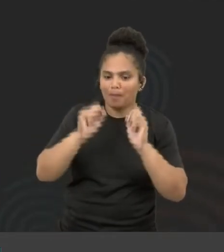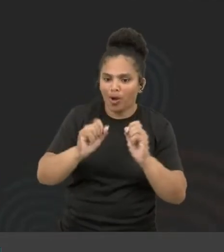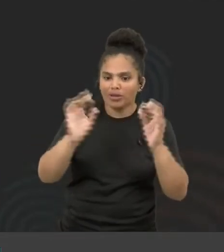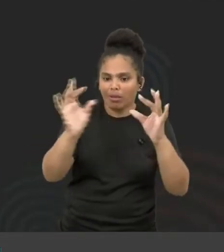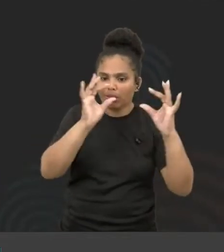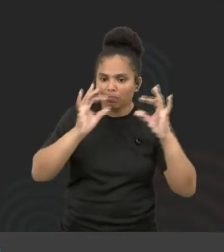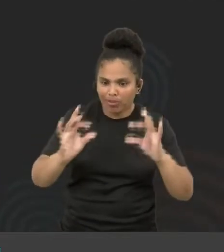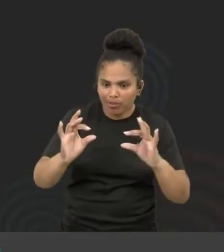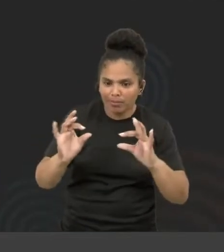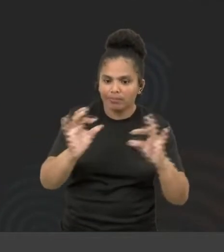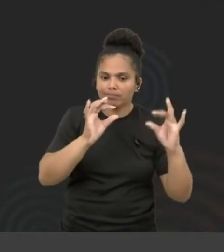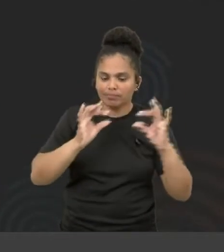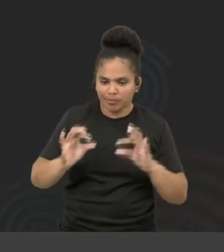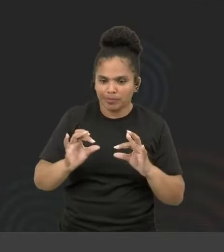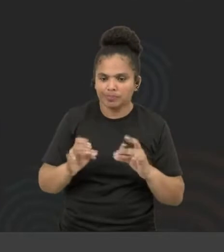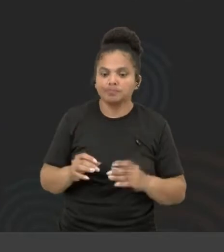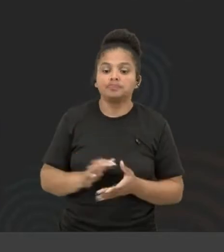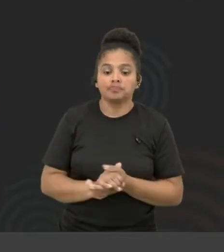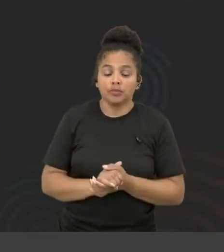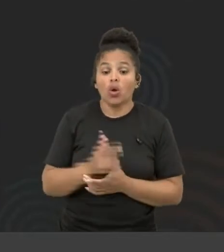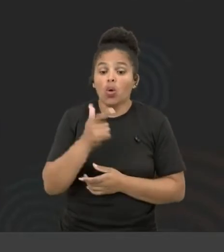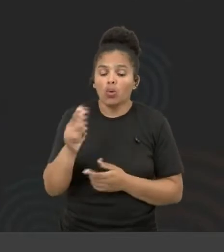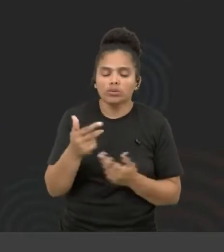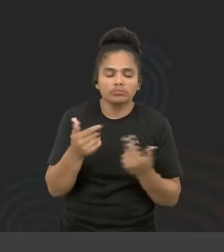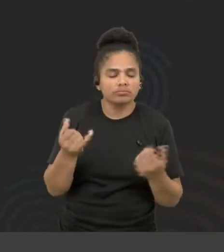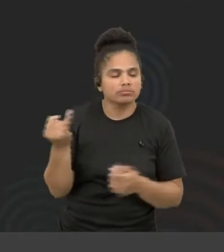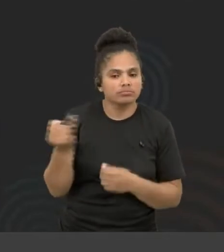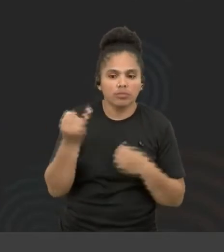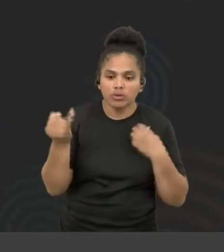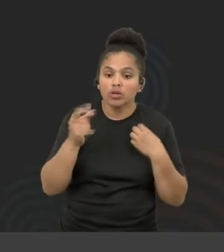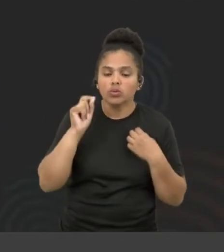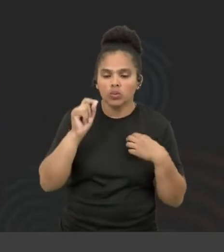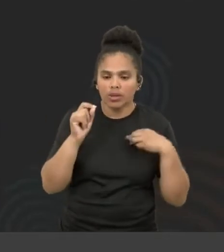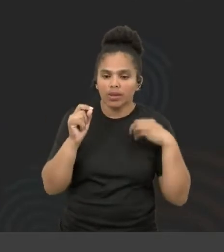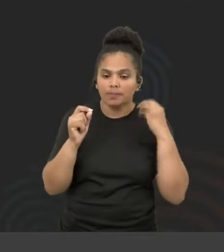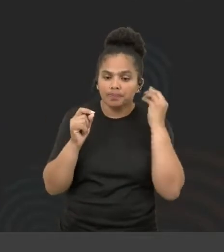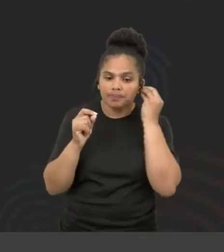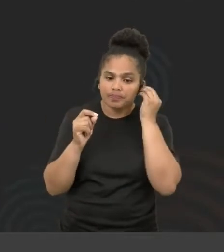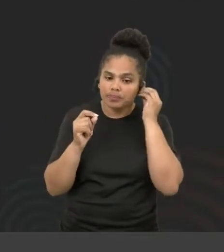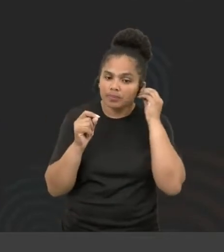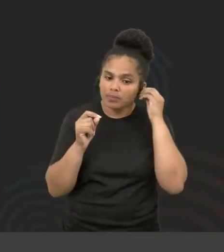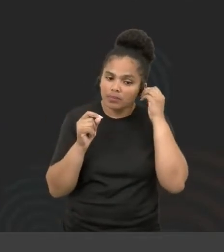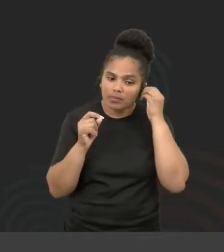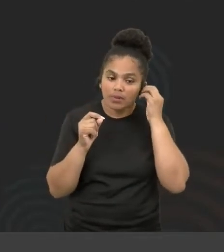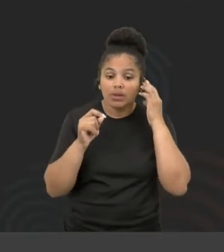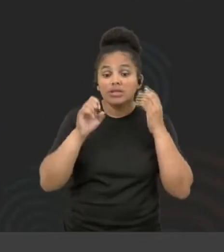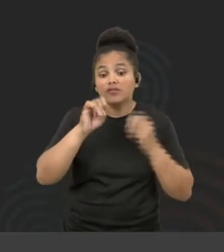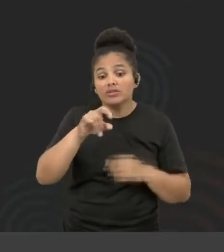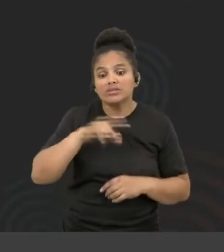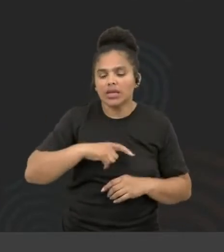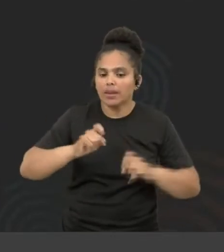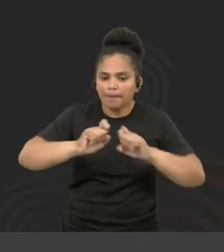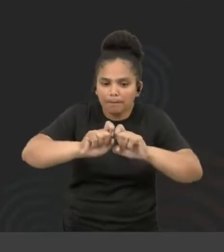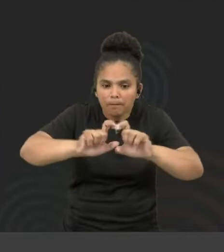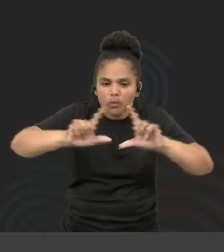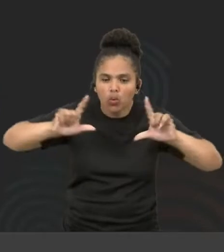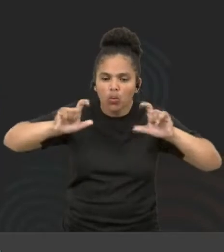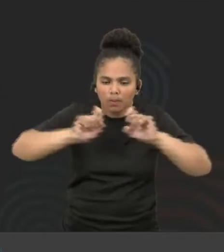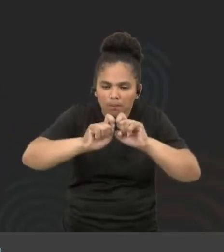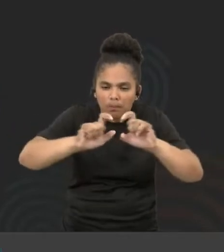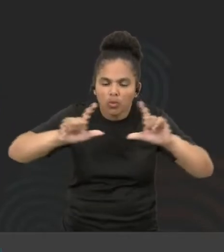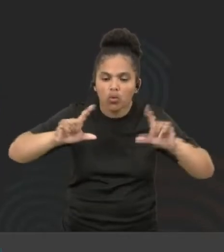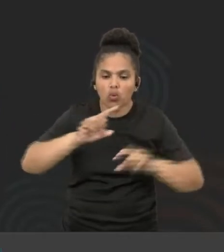tela. Outra coisa importante para a gente verificar é se, quando você dá o zoom na sua aplicação